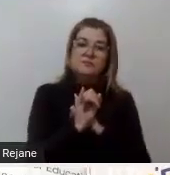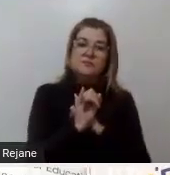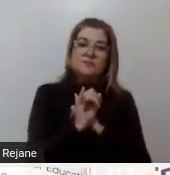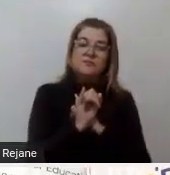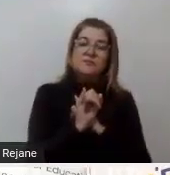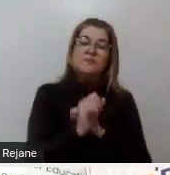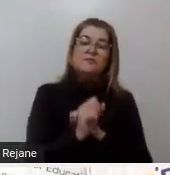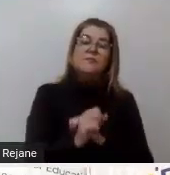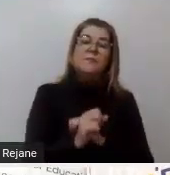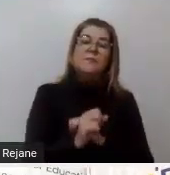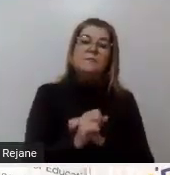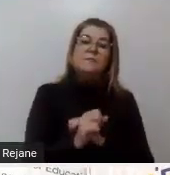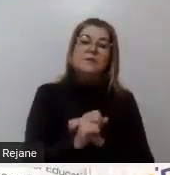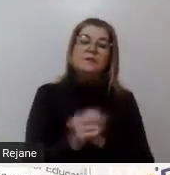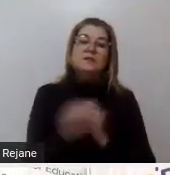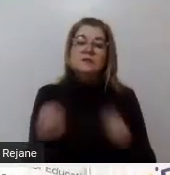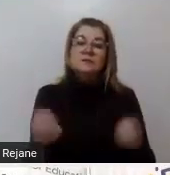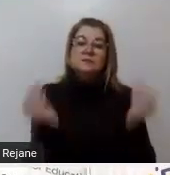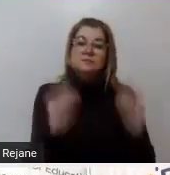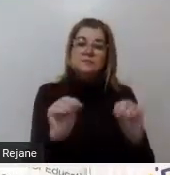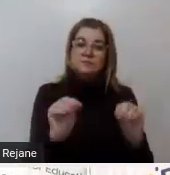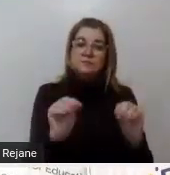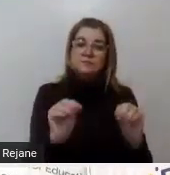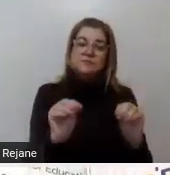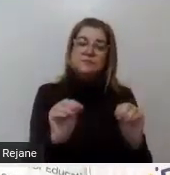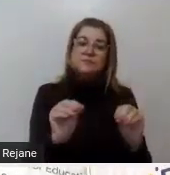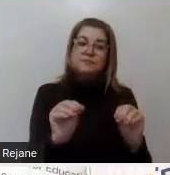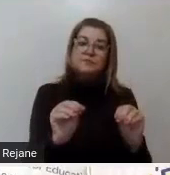das vezes, quando você colocar